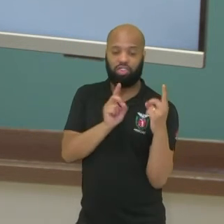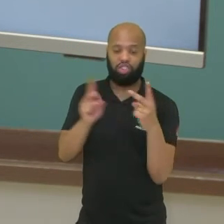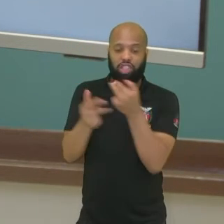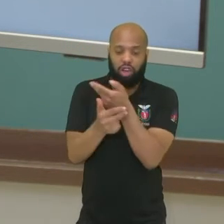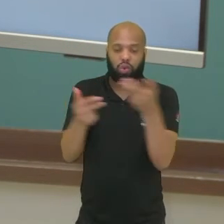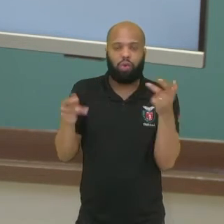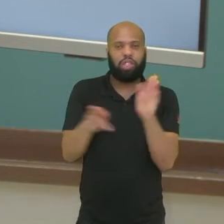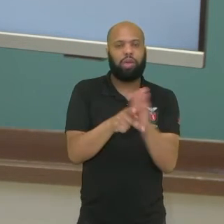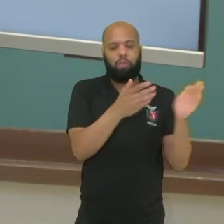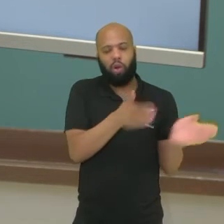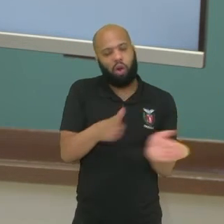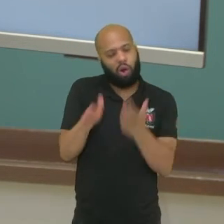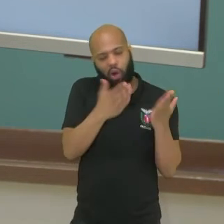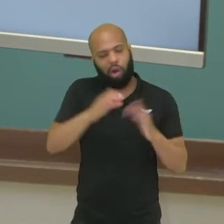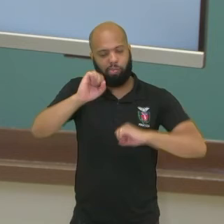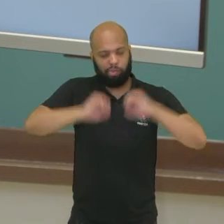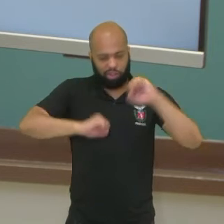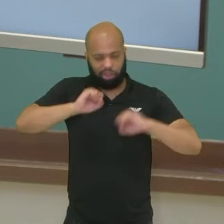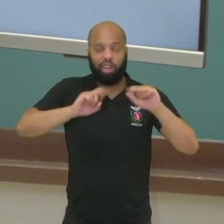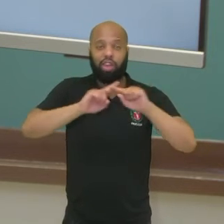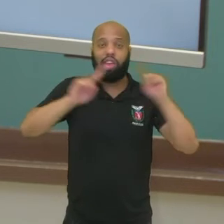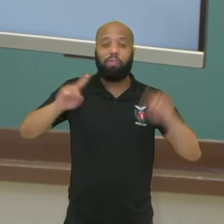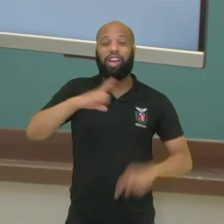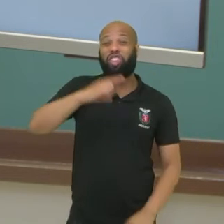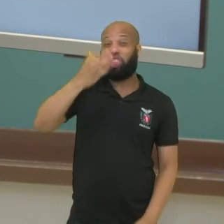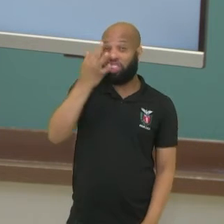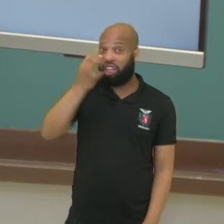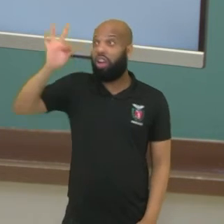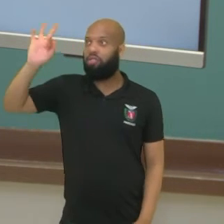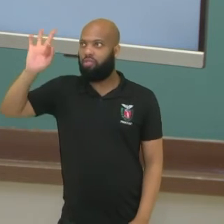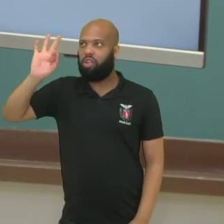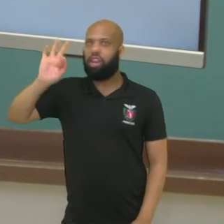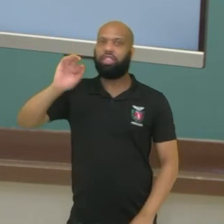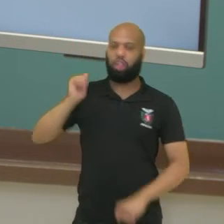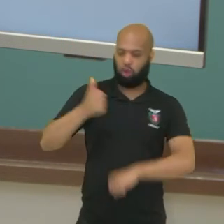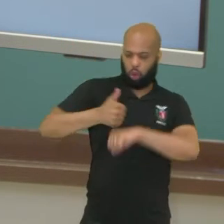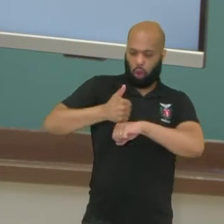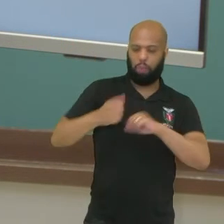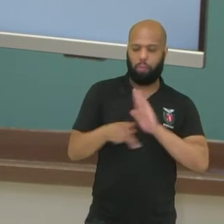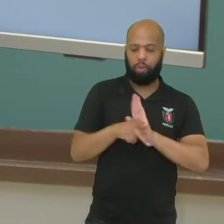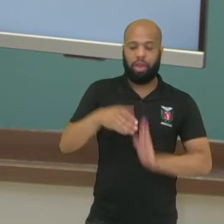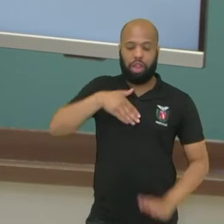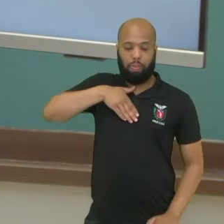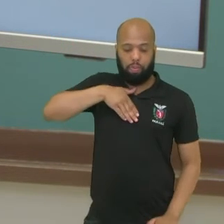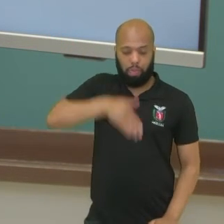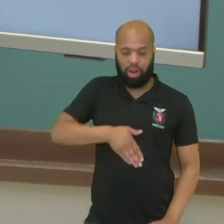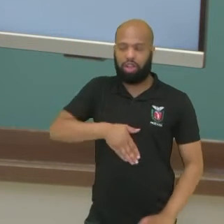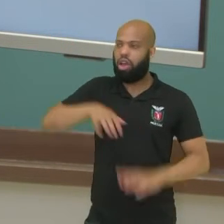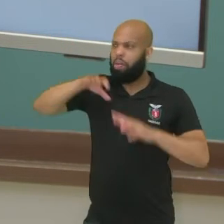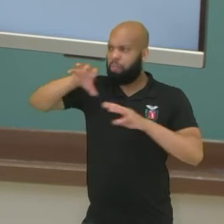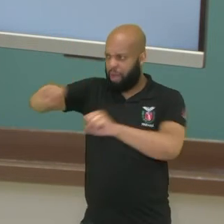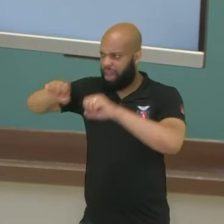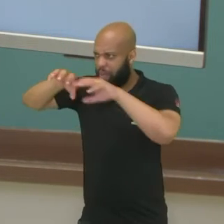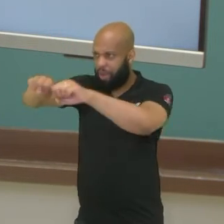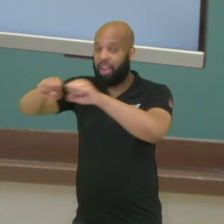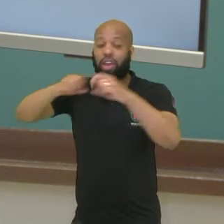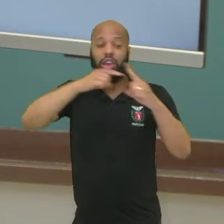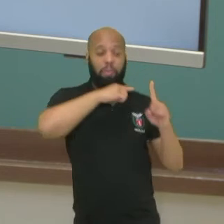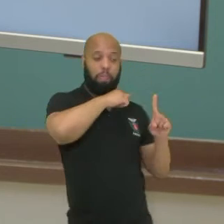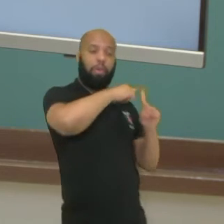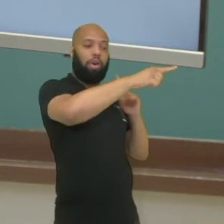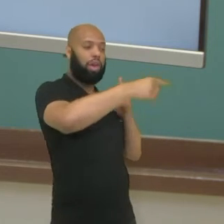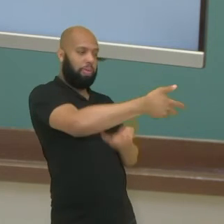industrializados. Quando a França napoleônica, né, domina esses países e proíbe o comércio com a Inglaterra, ela